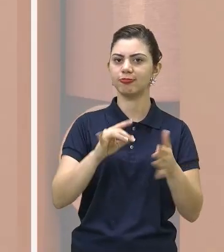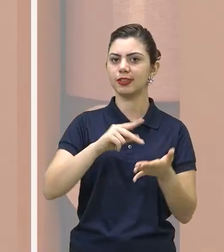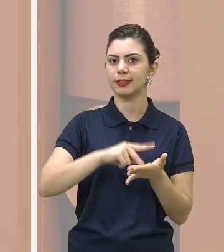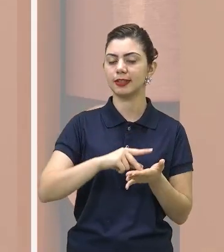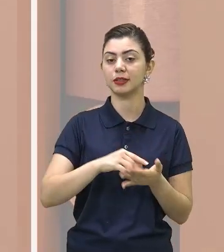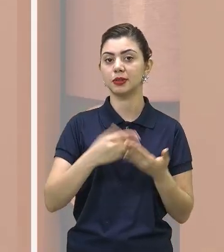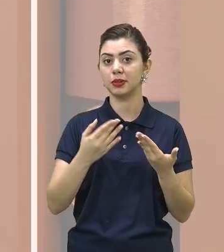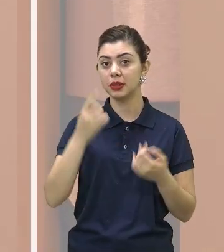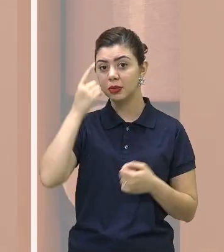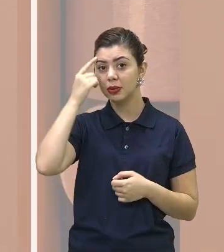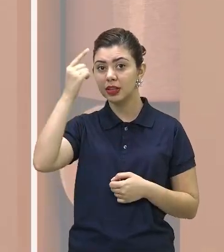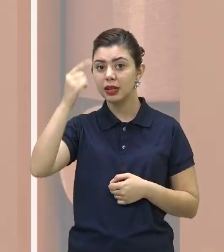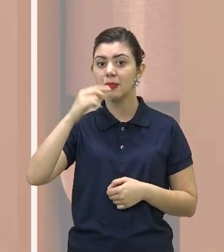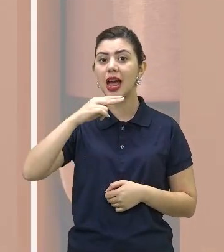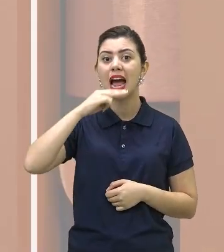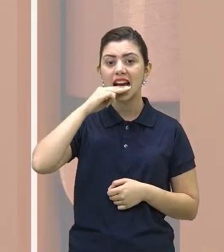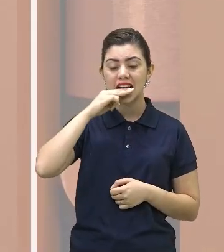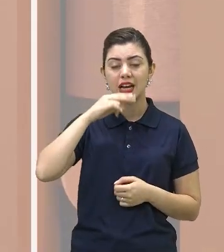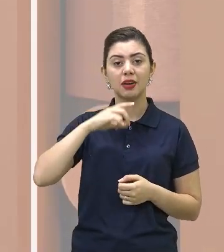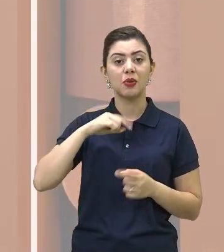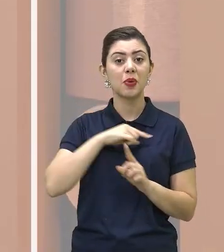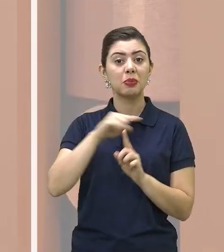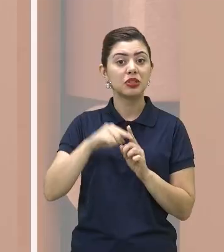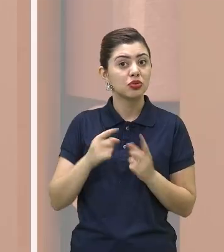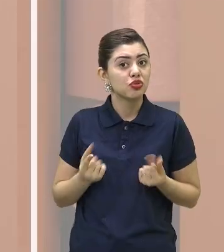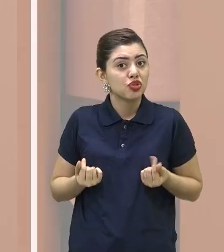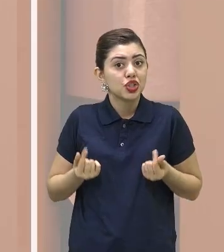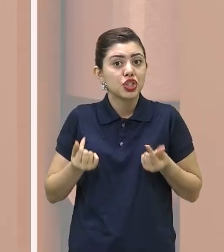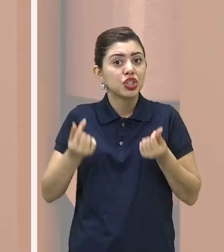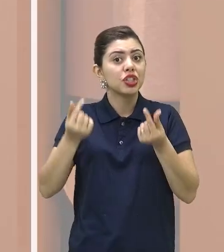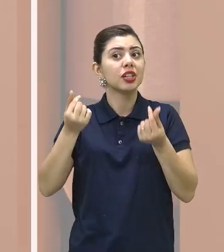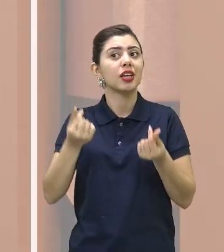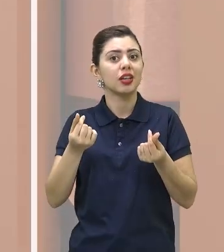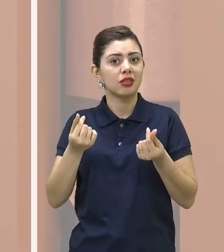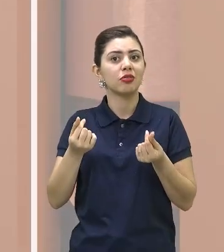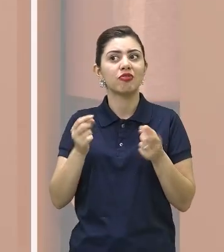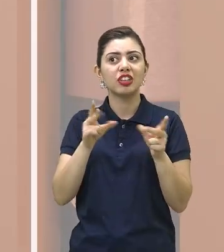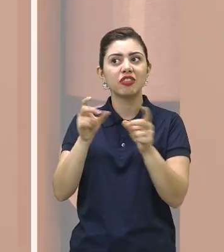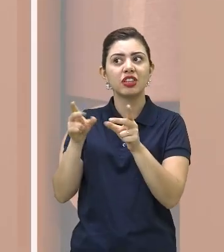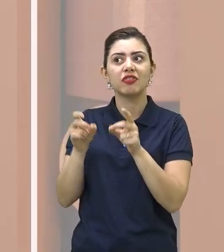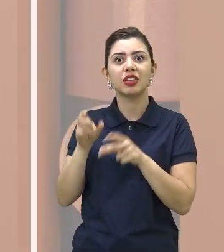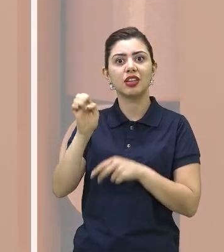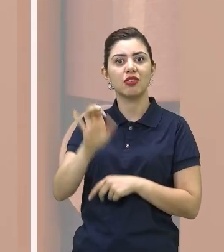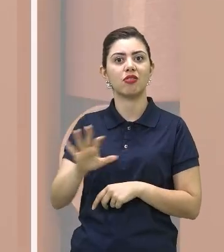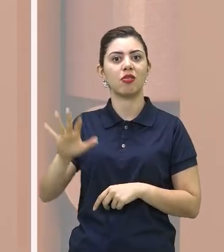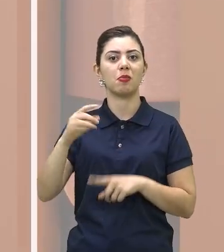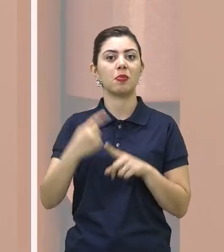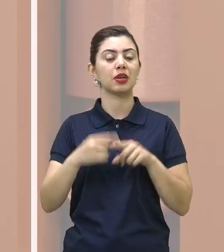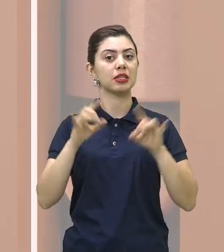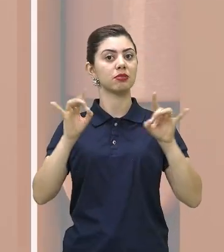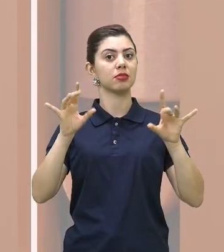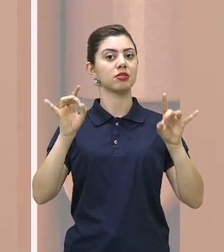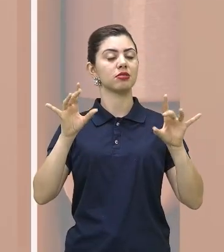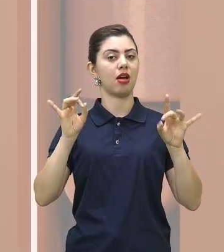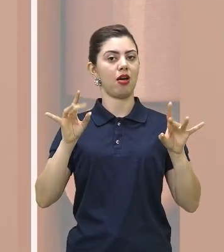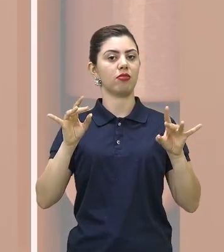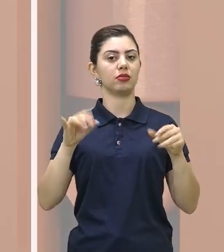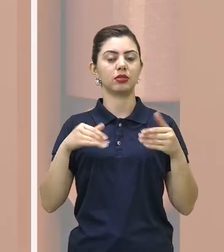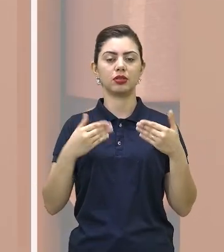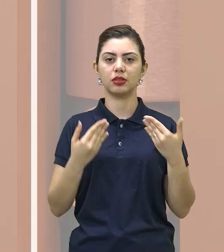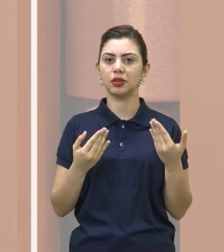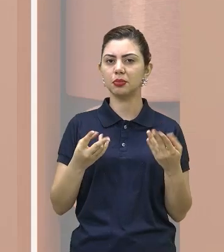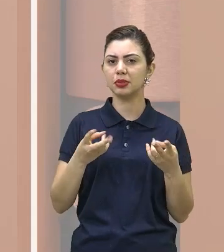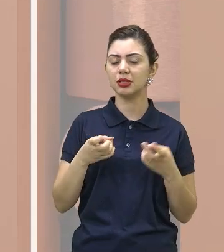lá, cana-de-açúcar, muito dinheiro quando ele é vendido, então, na Europa. Ele é uma especiaria. Por isso, perceba, então, a